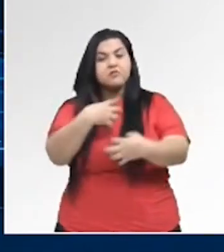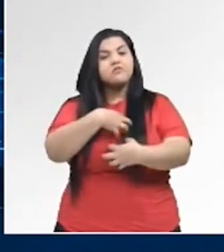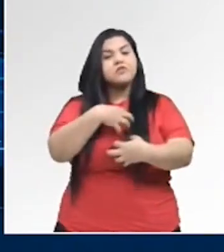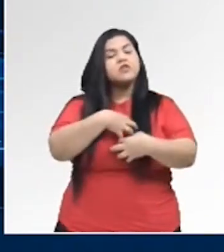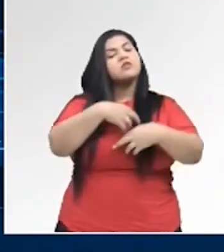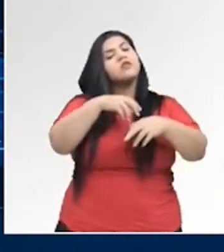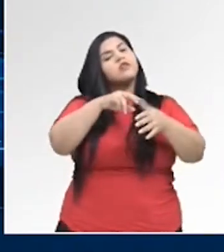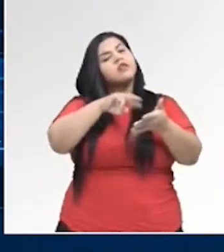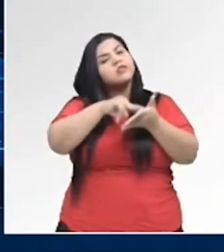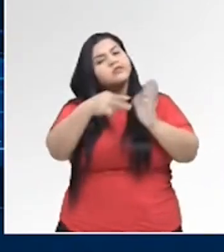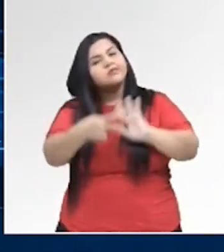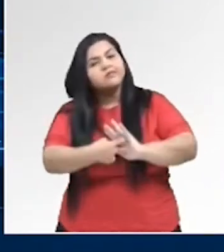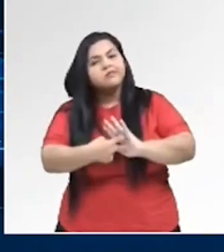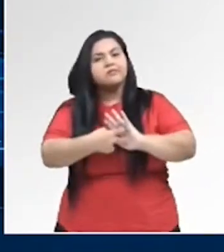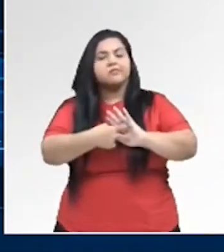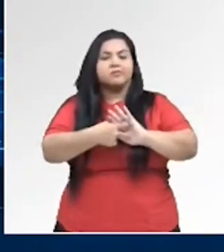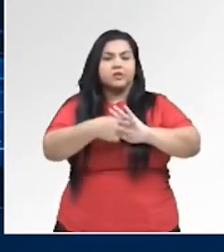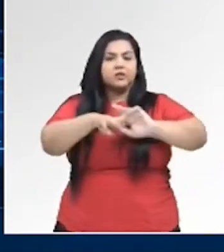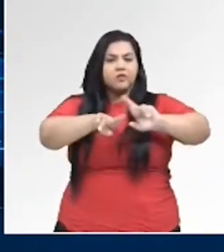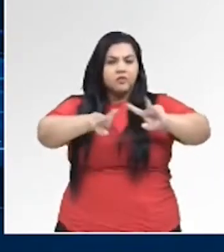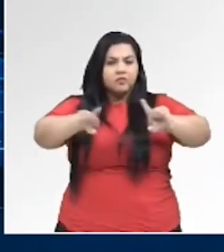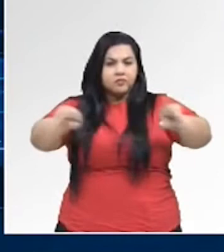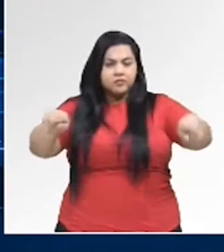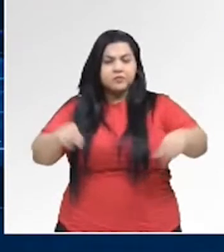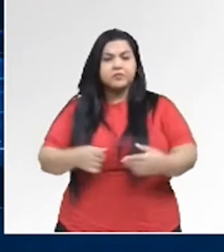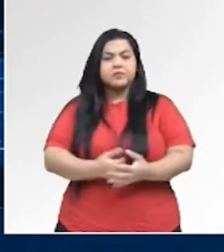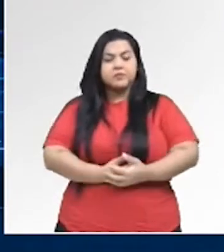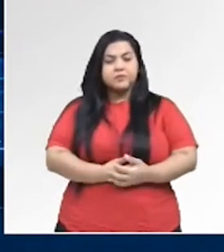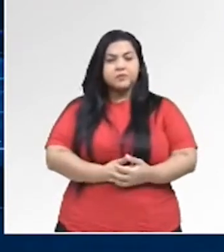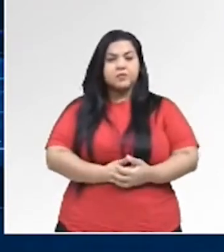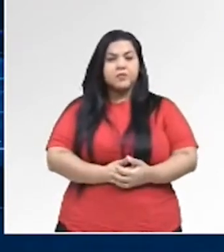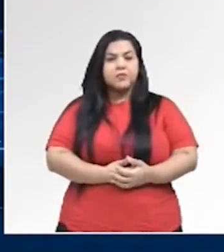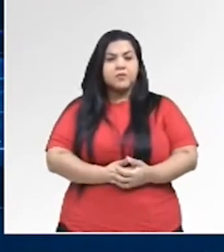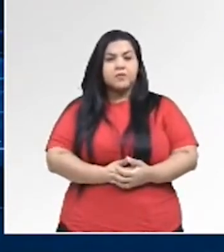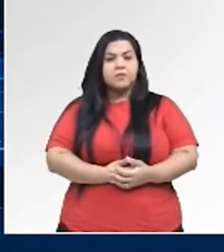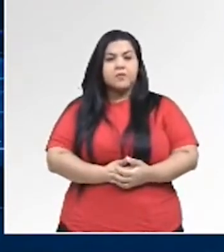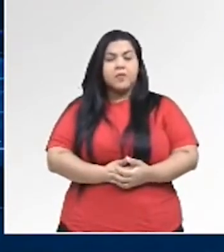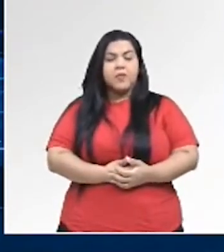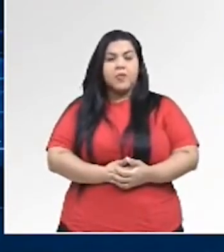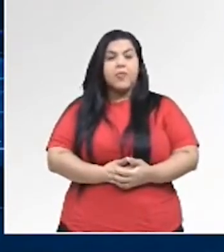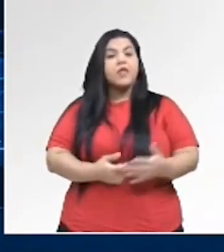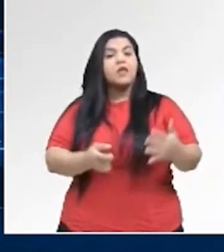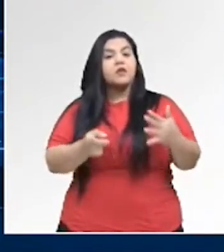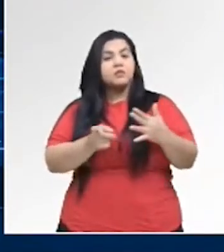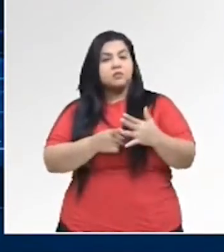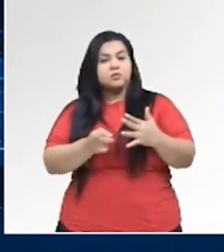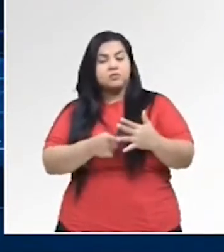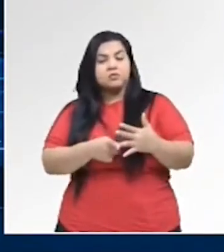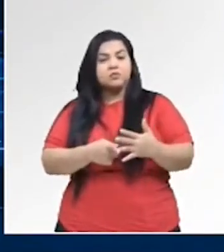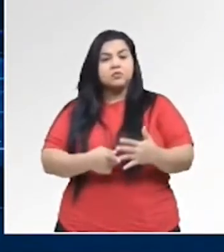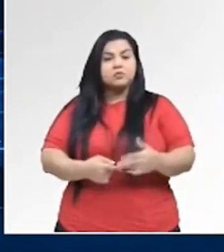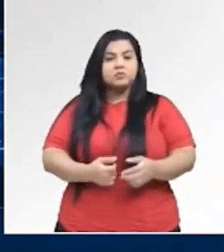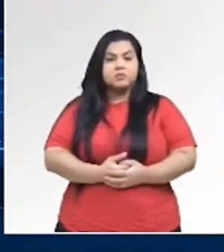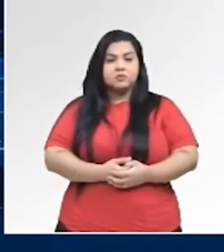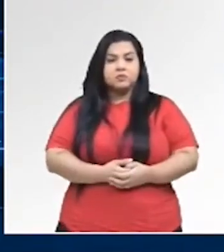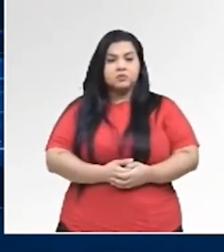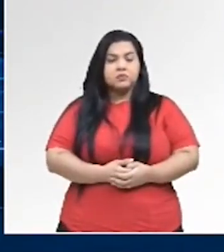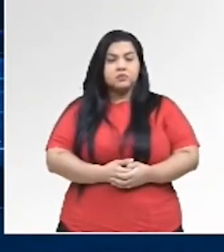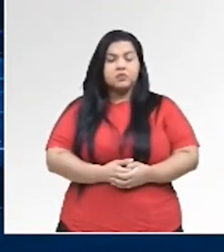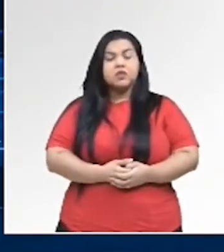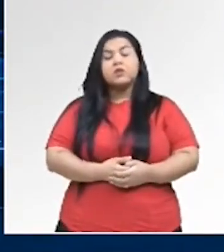com vários significados, aquele texto pode trazer várias interpretações, e também,